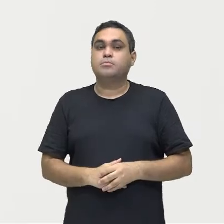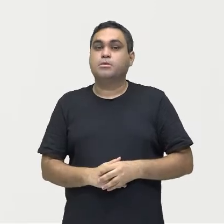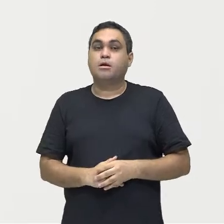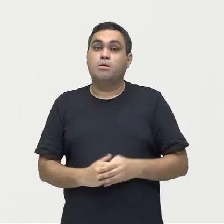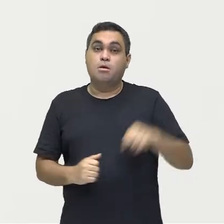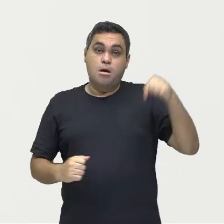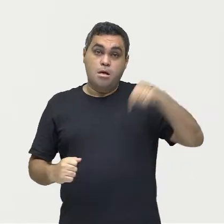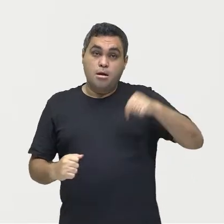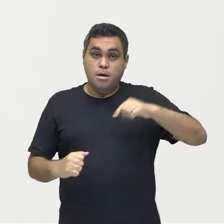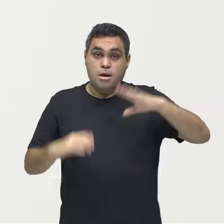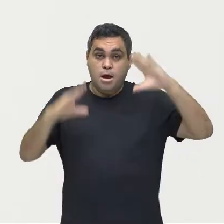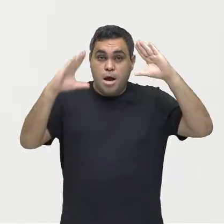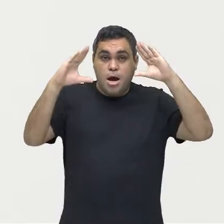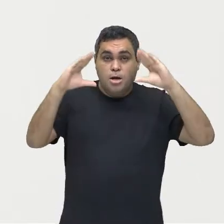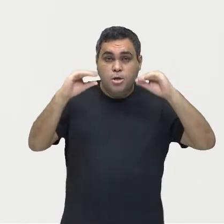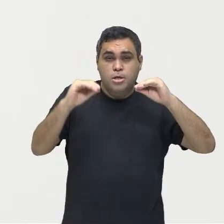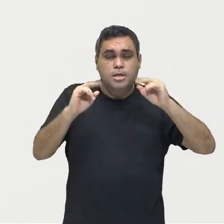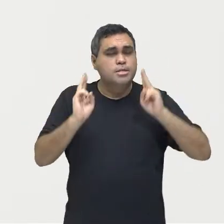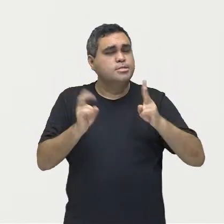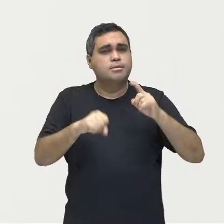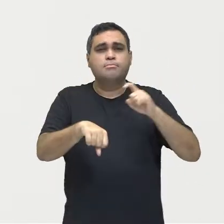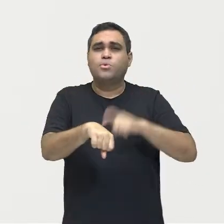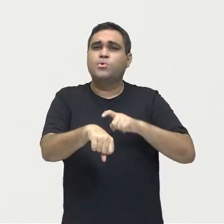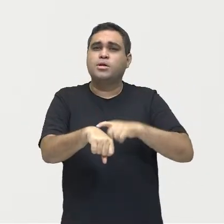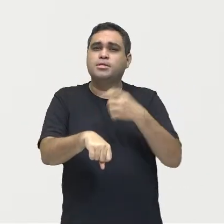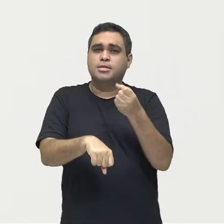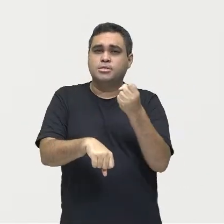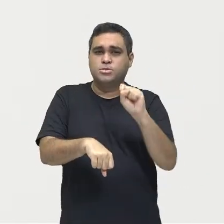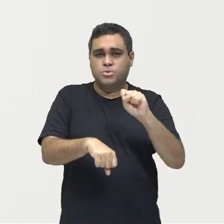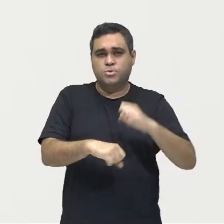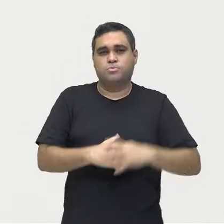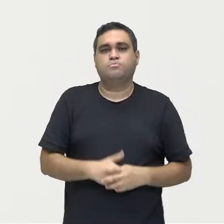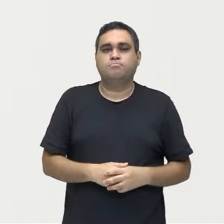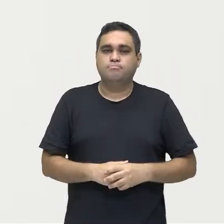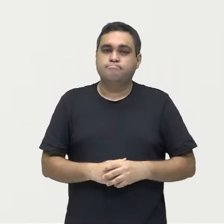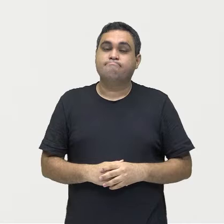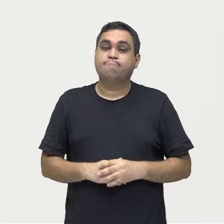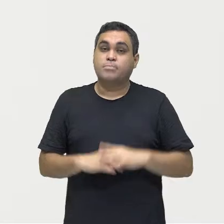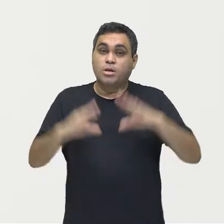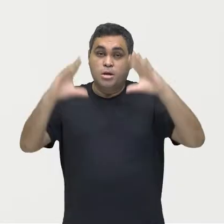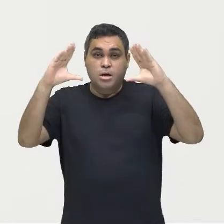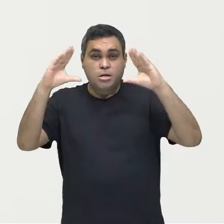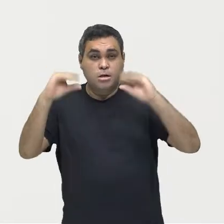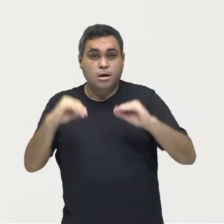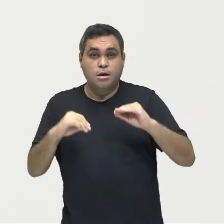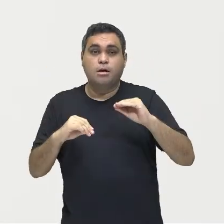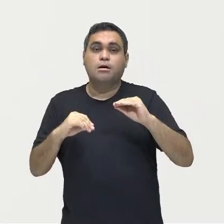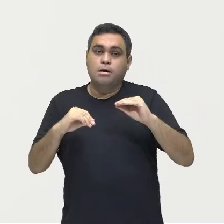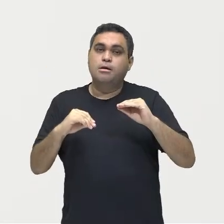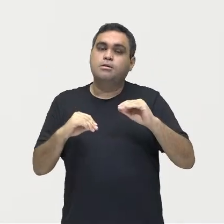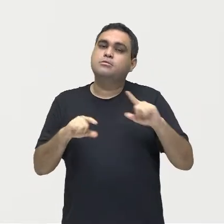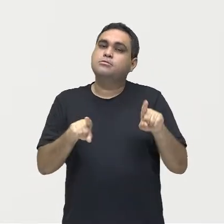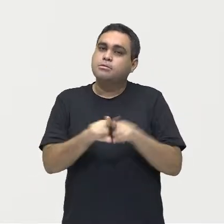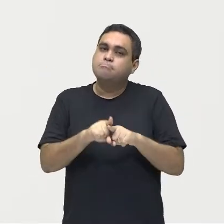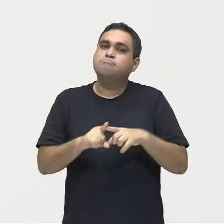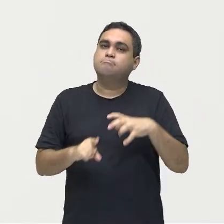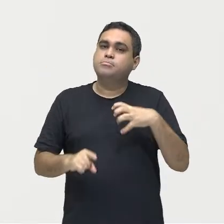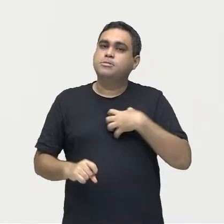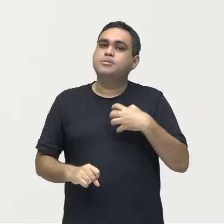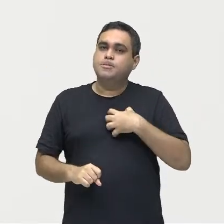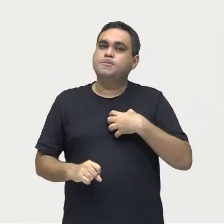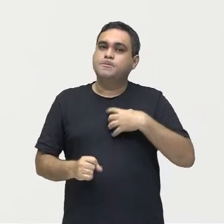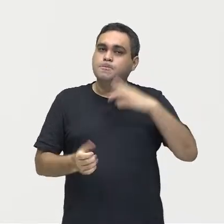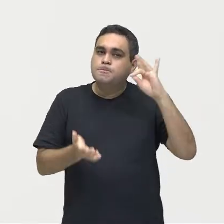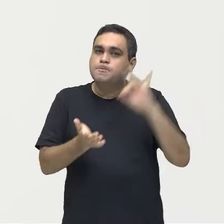anoitece sempre às 18 horas. Veja, anoitecer também está no seu sentido denotativo, real,